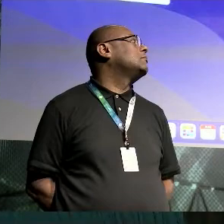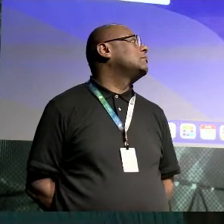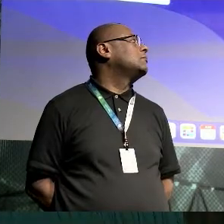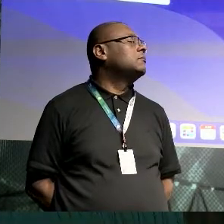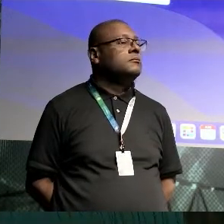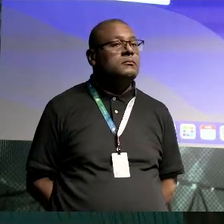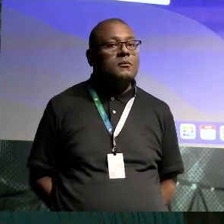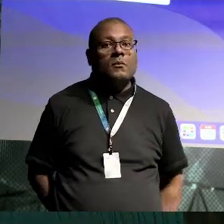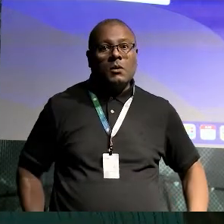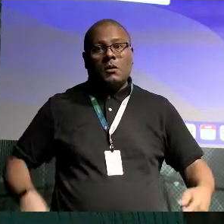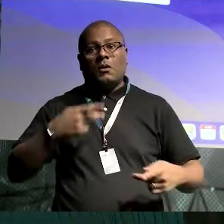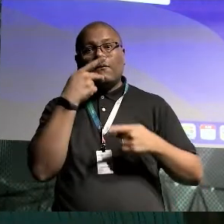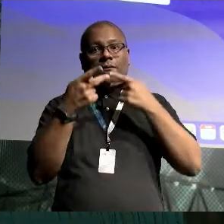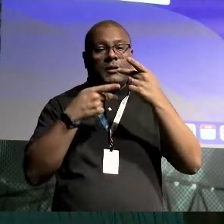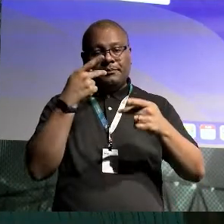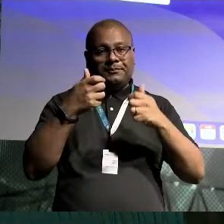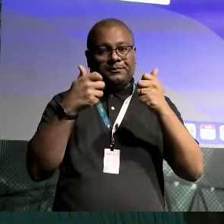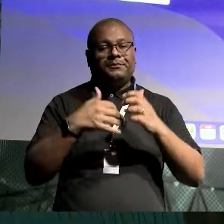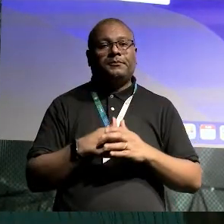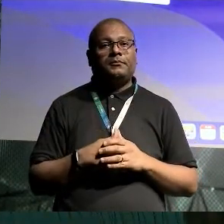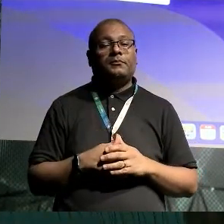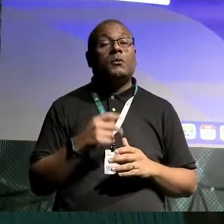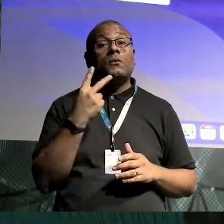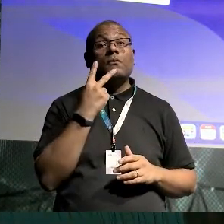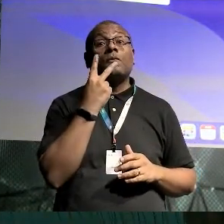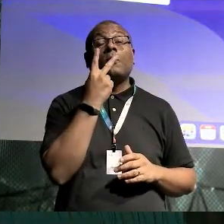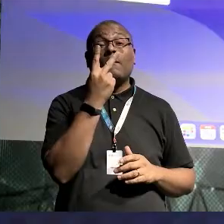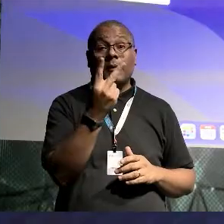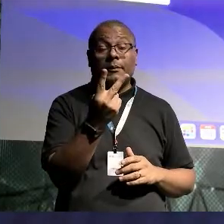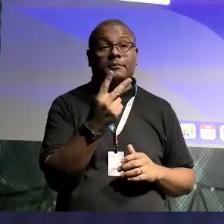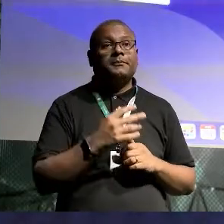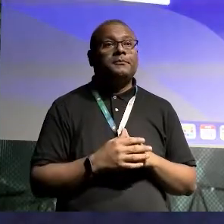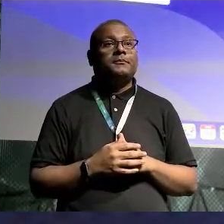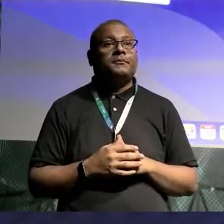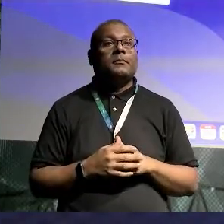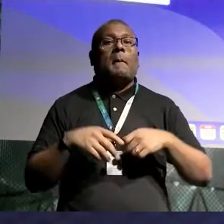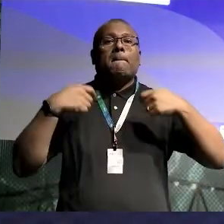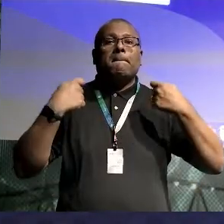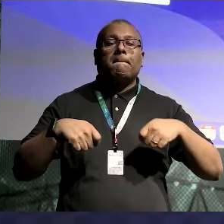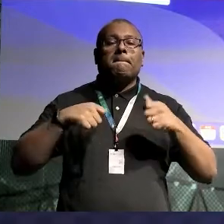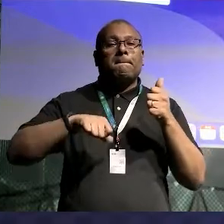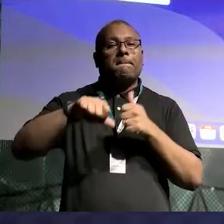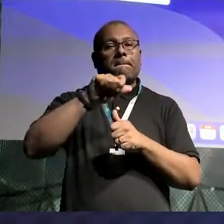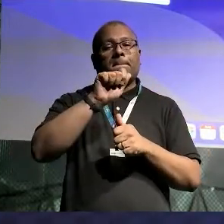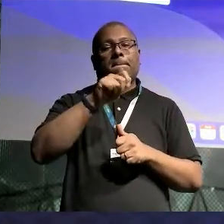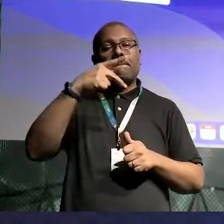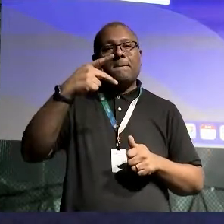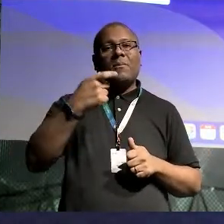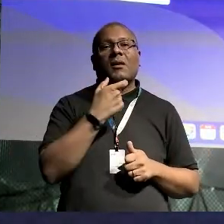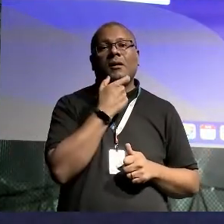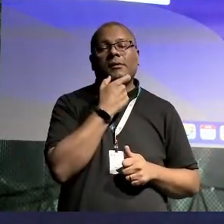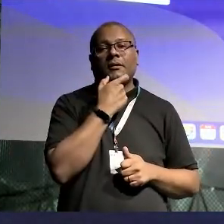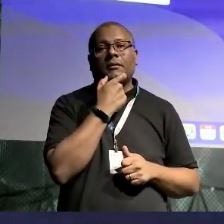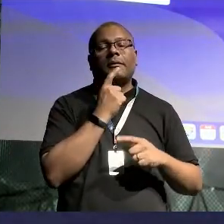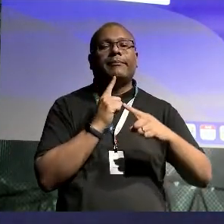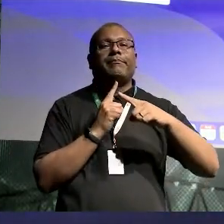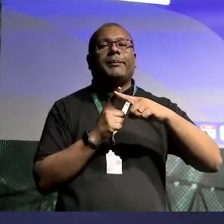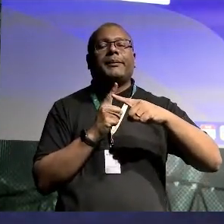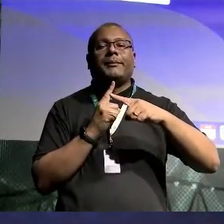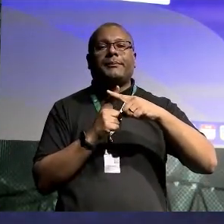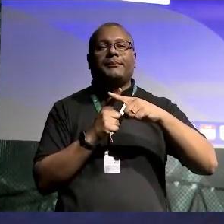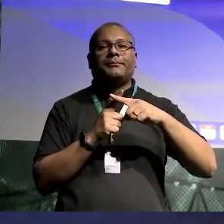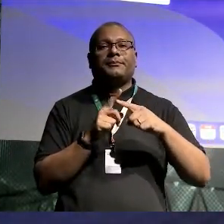Enfim, deixa eu falando aqui. Vocês vão ver que eu precisei mudar o meu aplicativo para inglês, porque